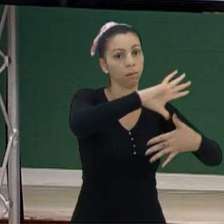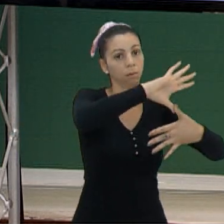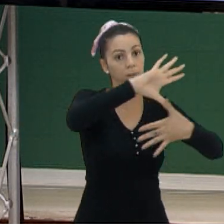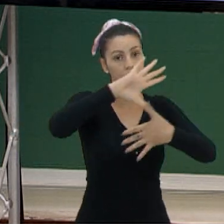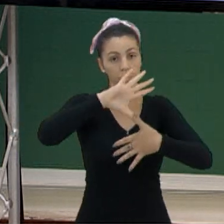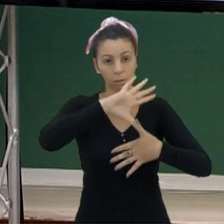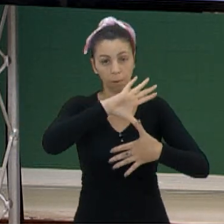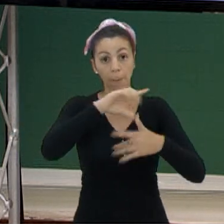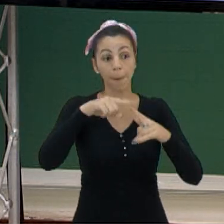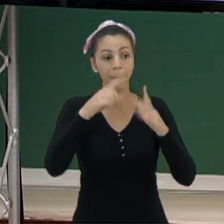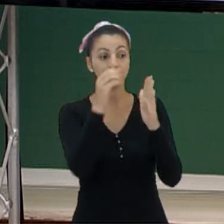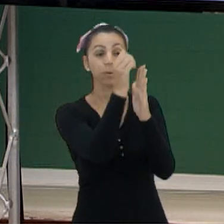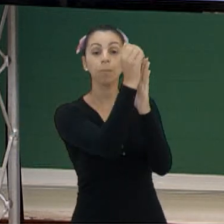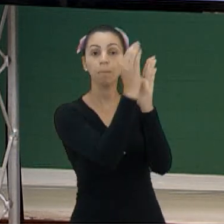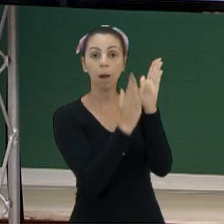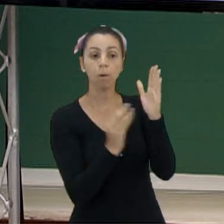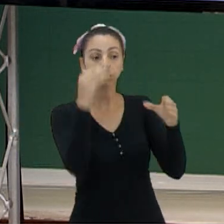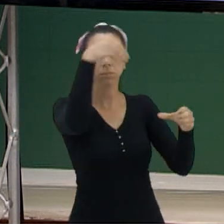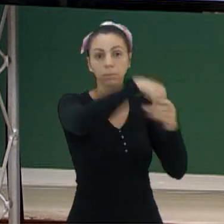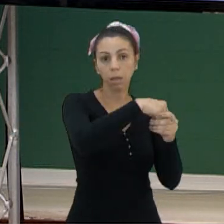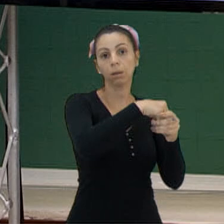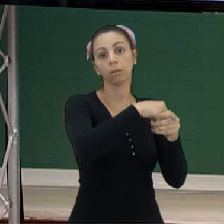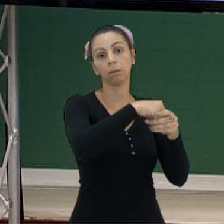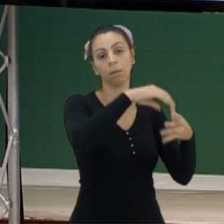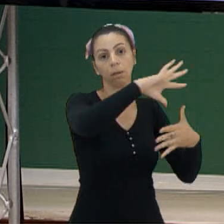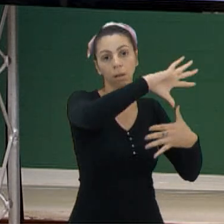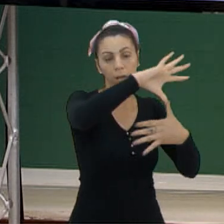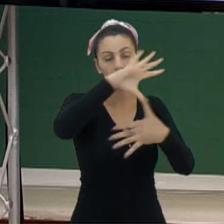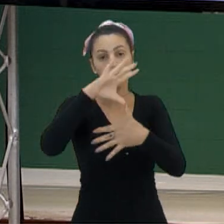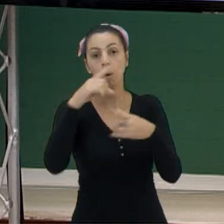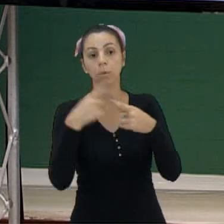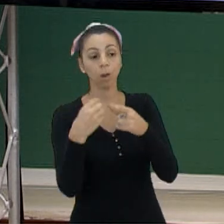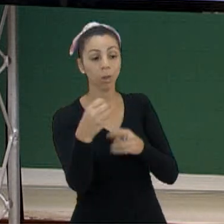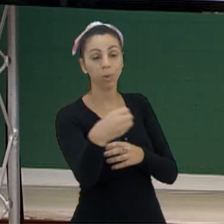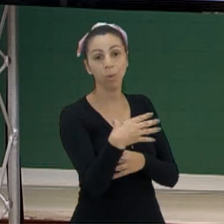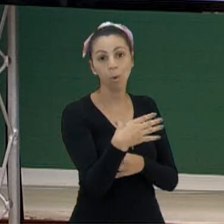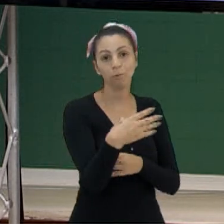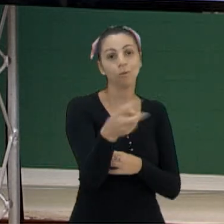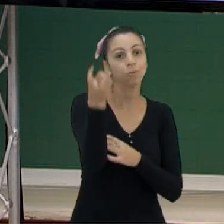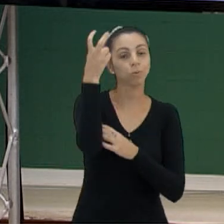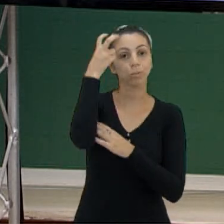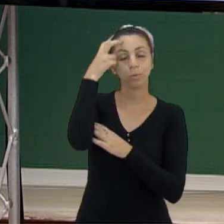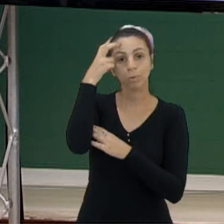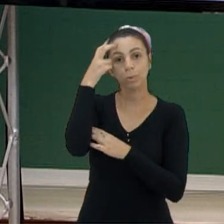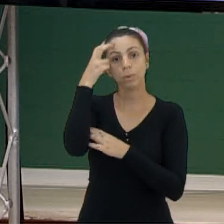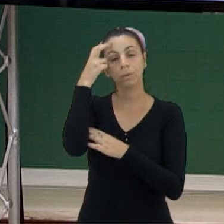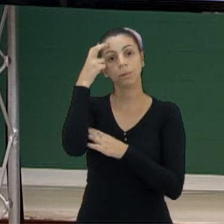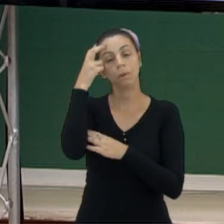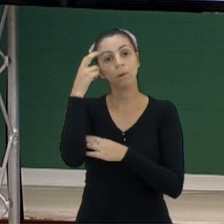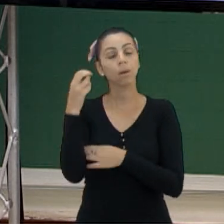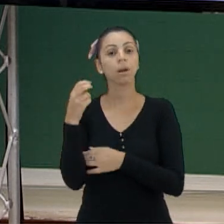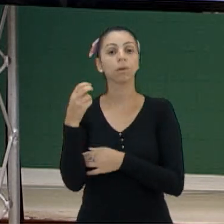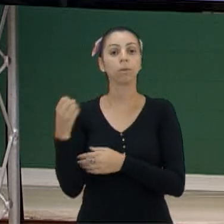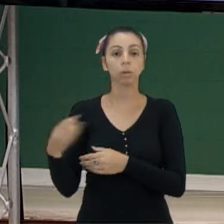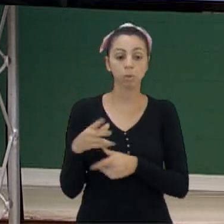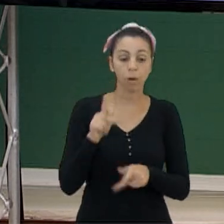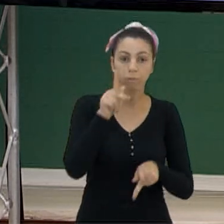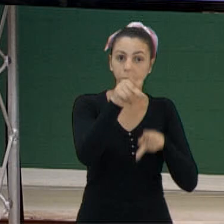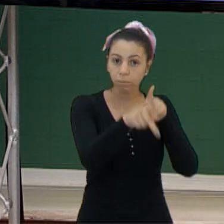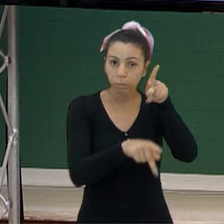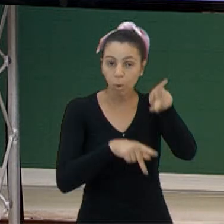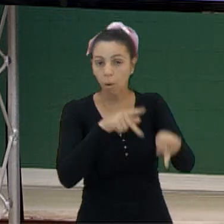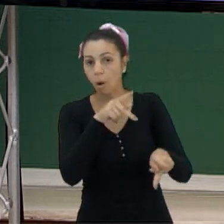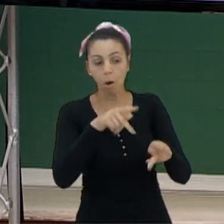nas Américas, porque eles vão trazendo para cá cultura para esses novos povos, né? Para os